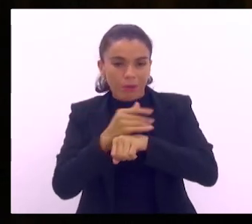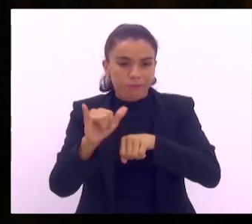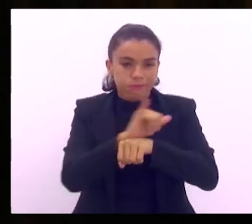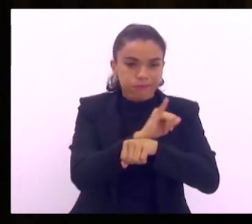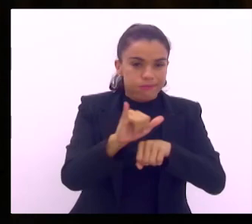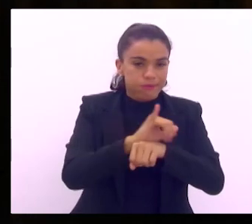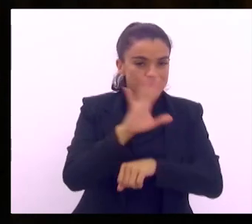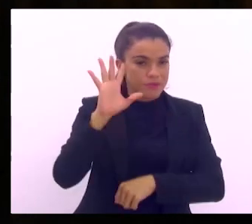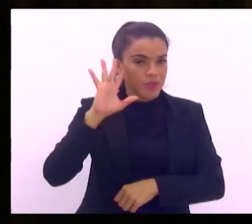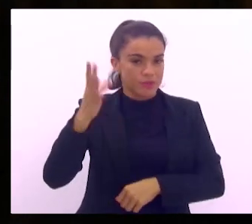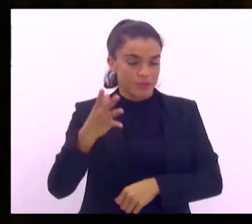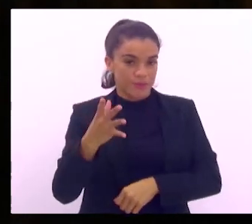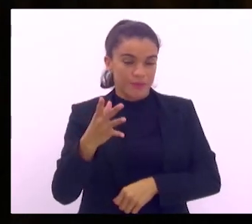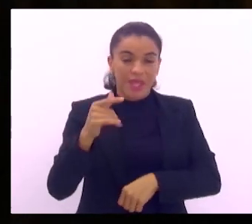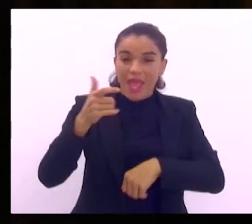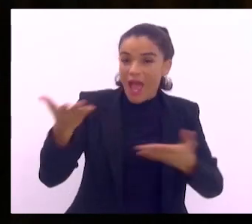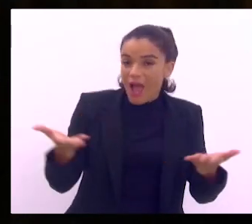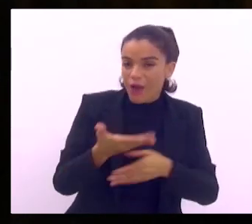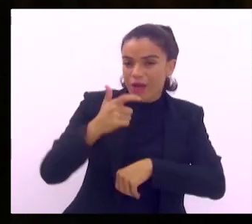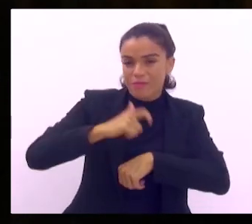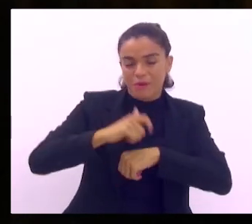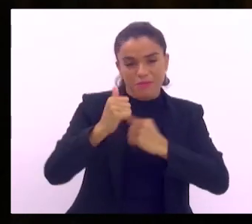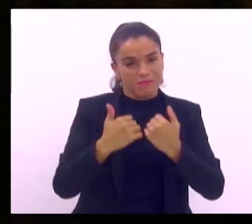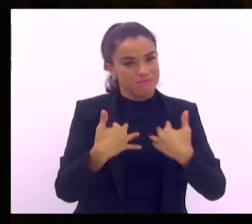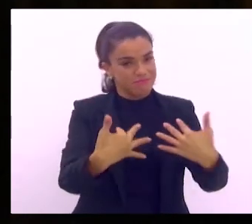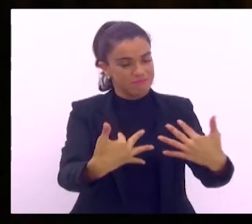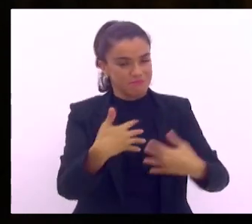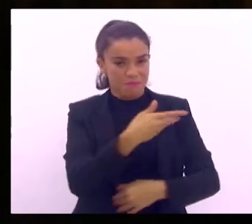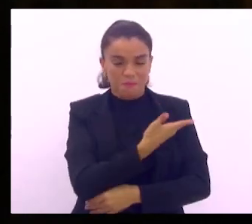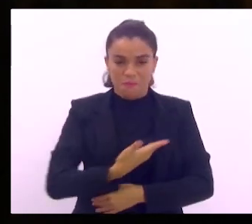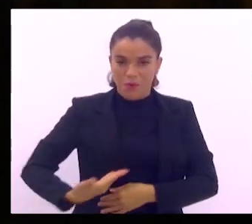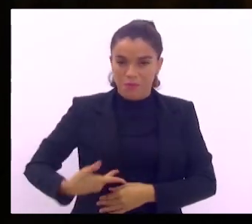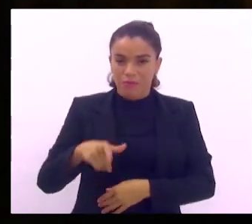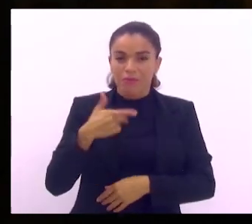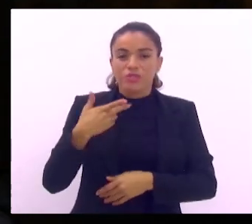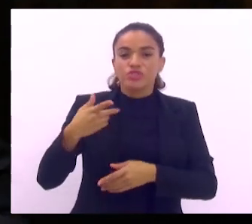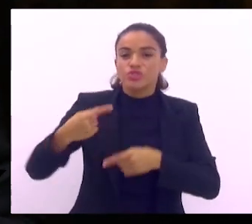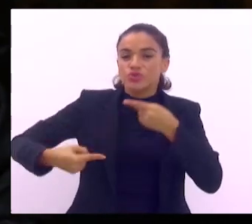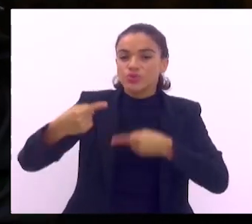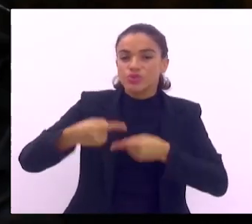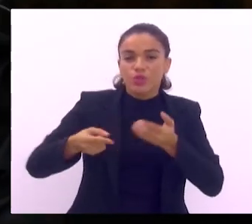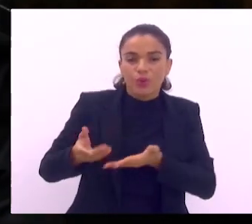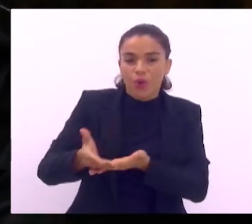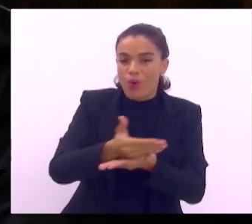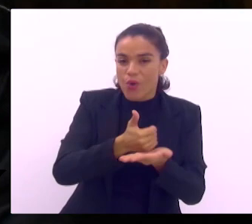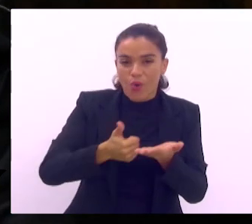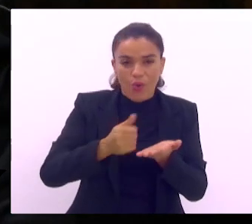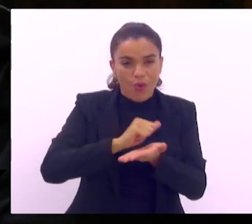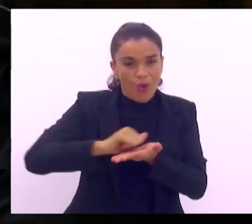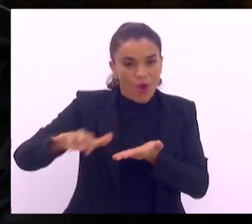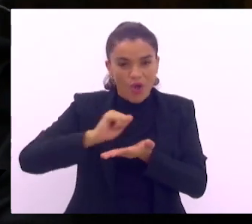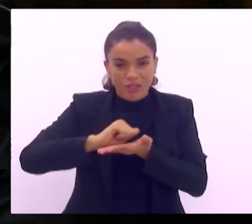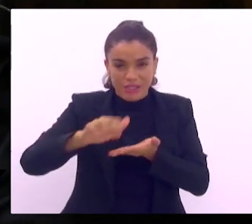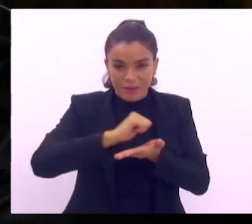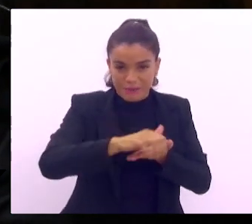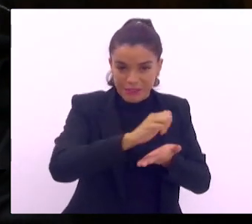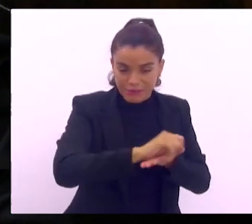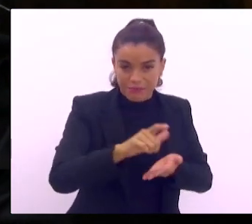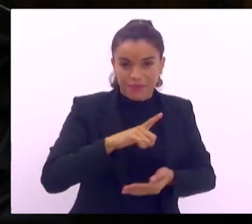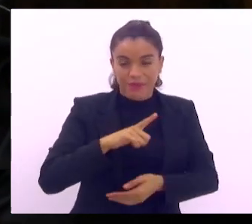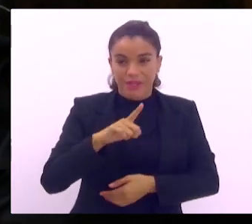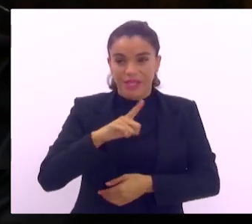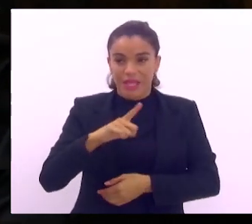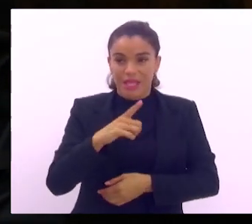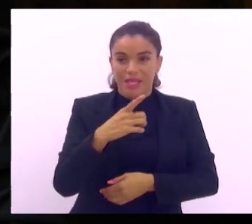o momento da audiência pública não poderia ser mais oportuno. Nós começamos agora a discutir o orçamento da União. O Rio de Janeiro tem 46 deputados federais,